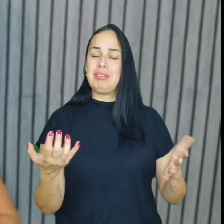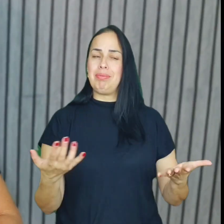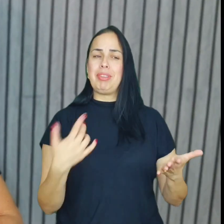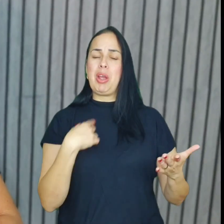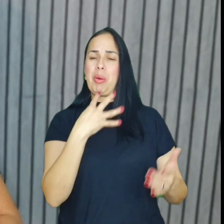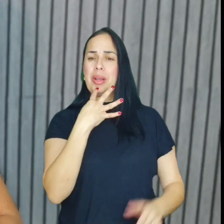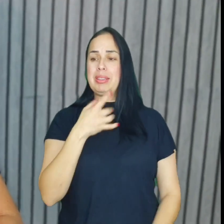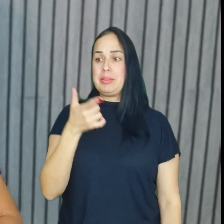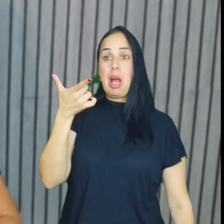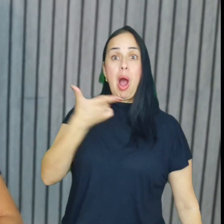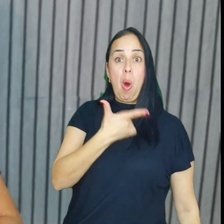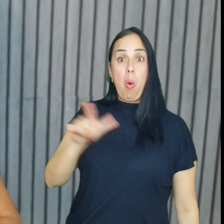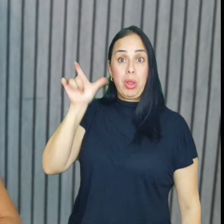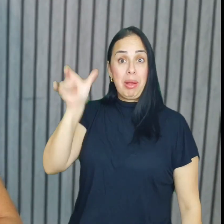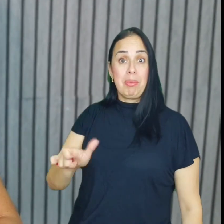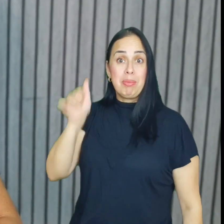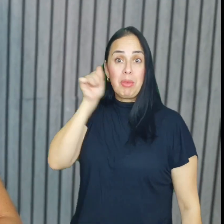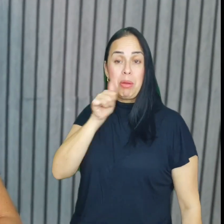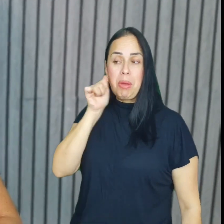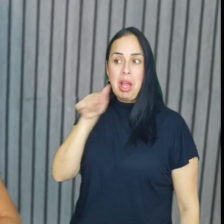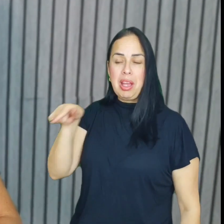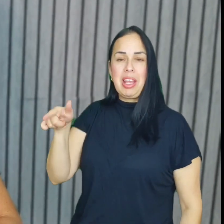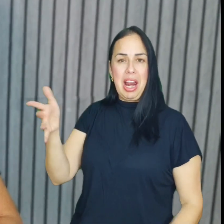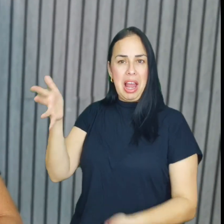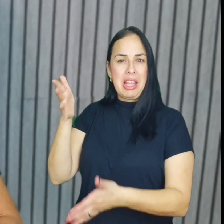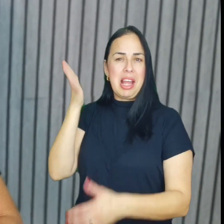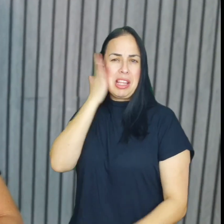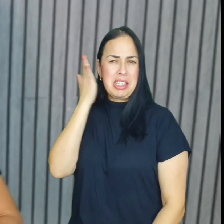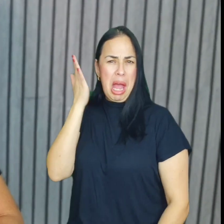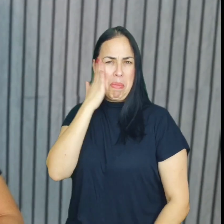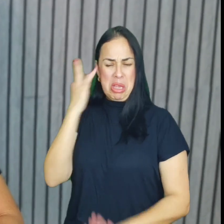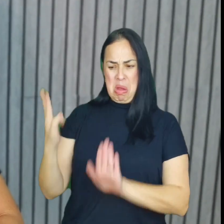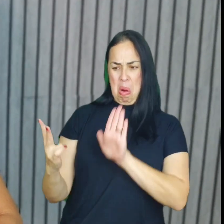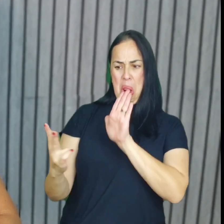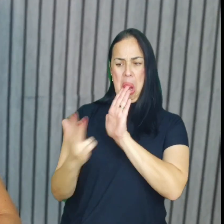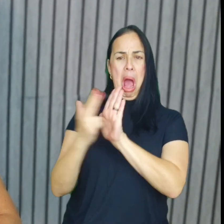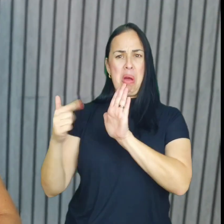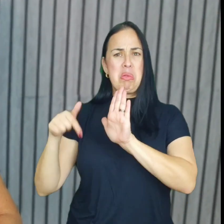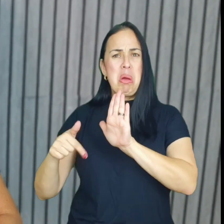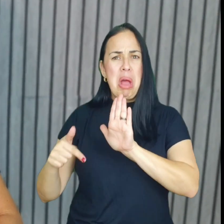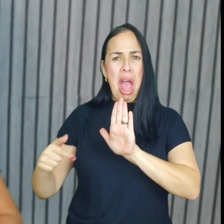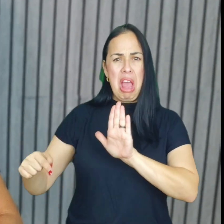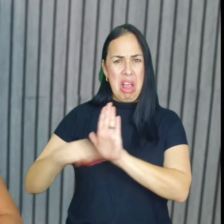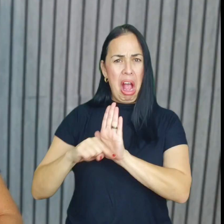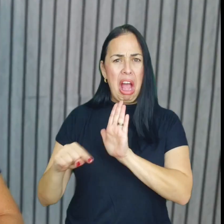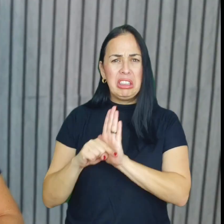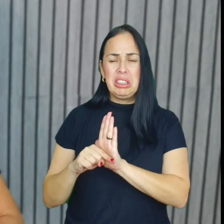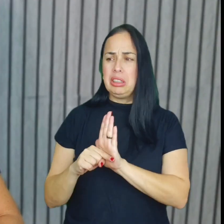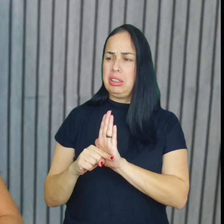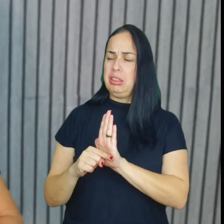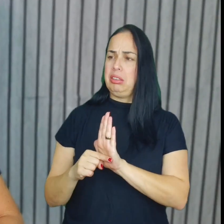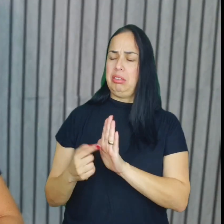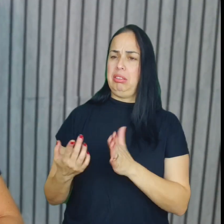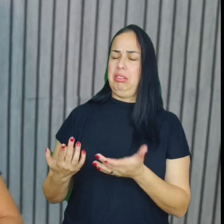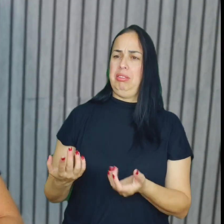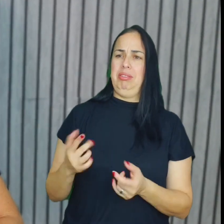diagnóstico. Eu tenho uma conhecida que ela falou para mim assim: mas você sabe o peso de um diagnóstico para o seu